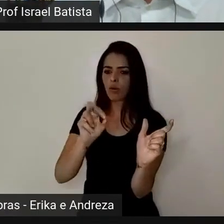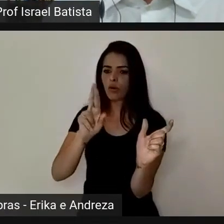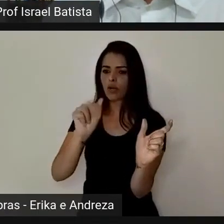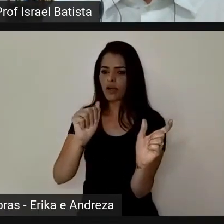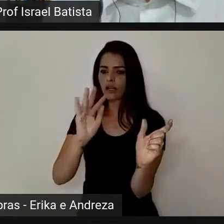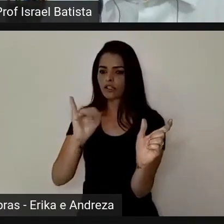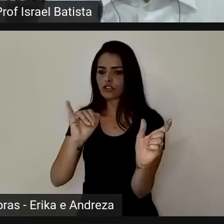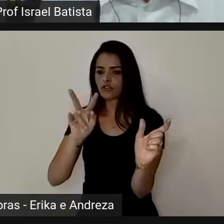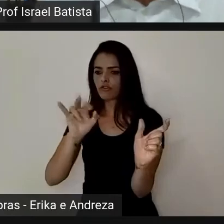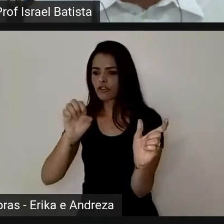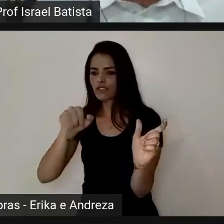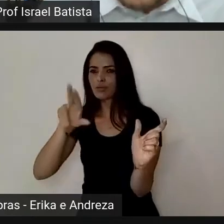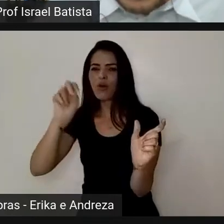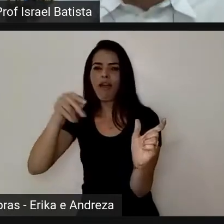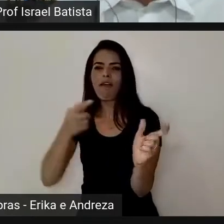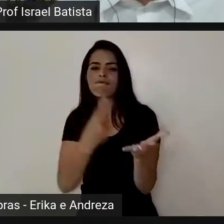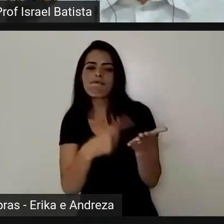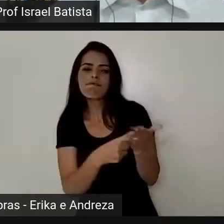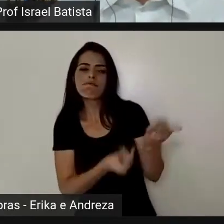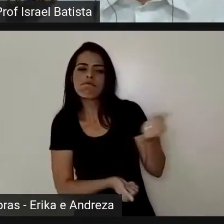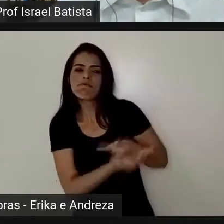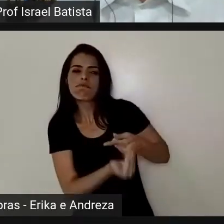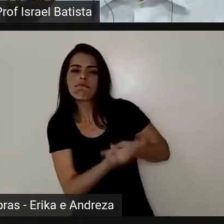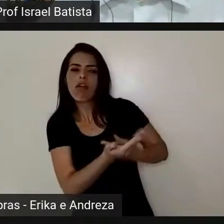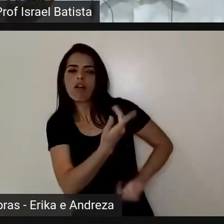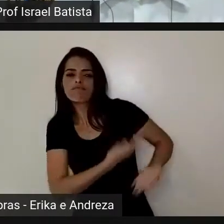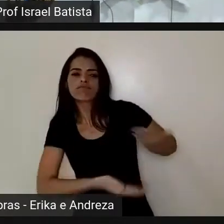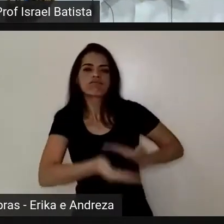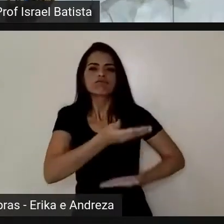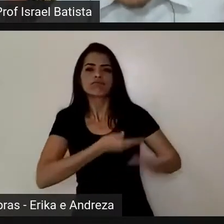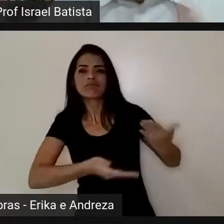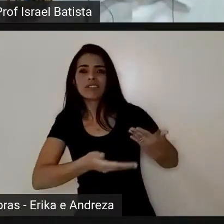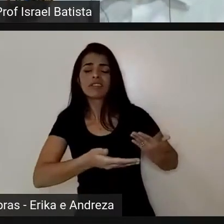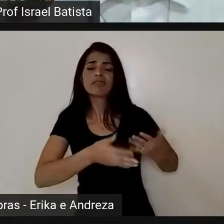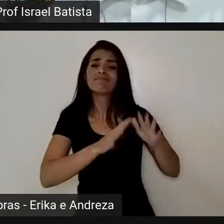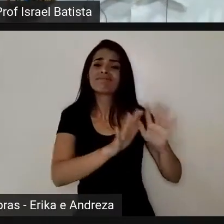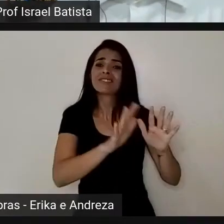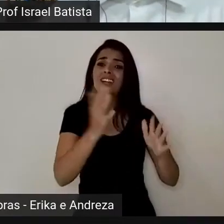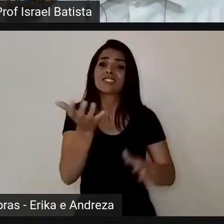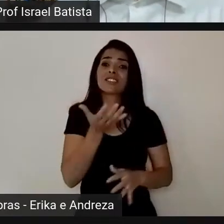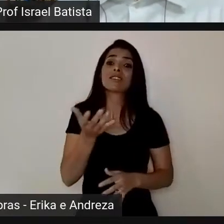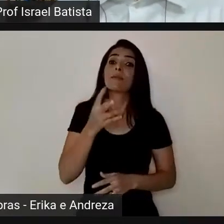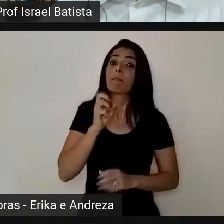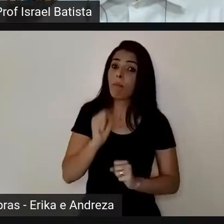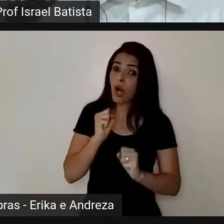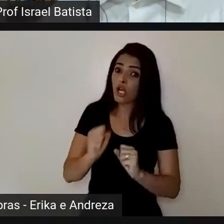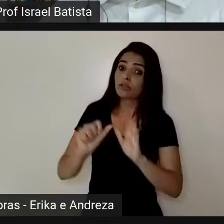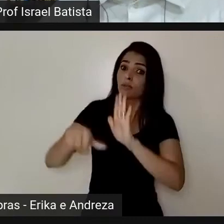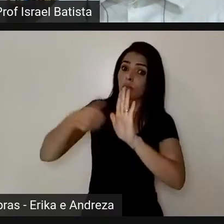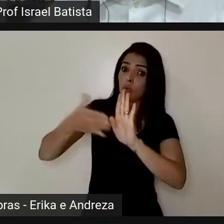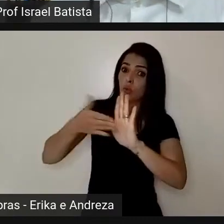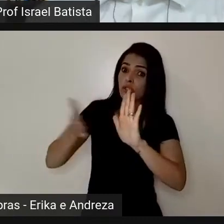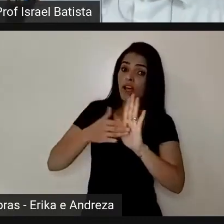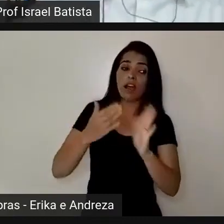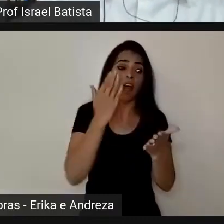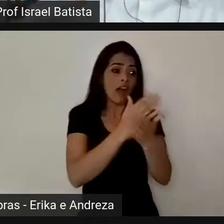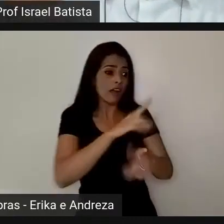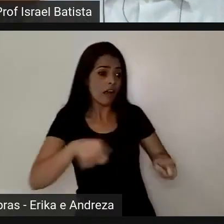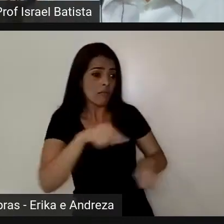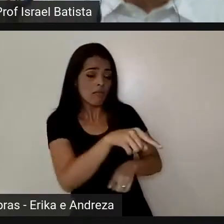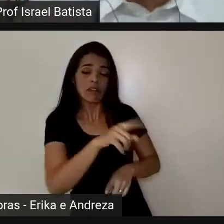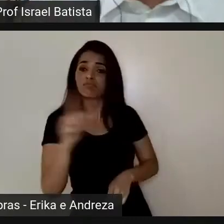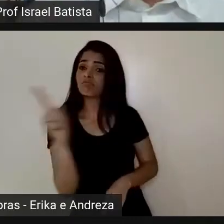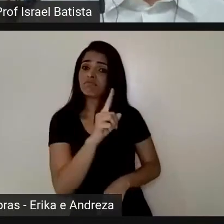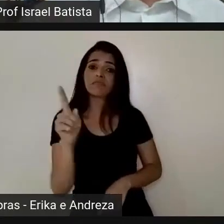aplicar uma medida incorreta, né, que, além de não combater o corporativismo, vai